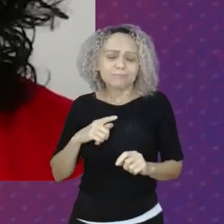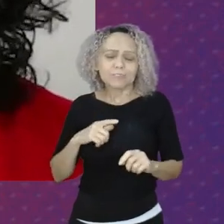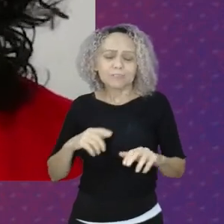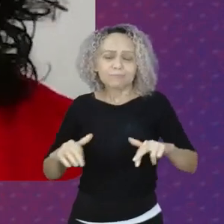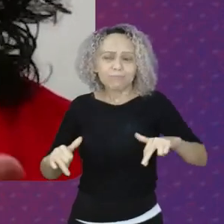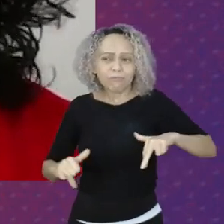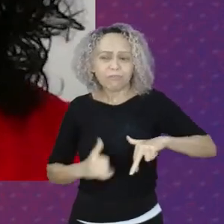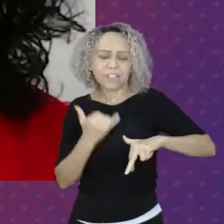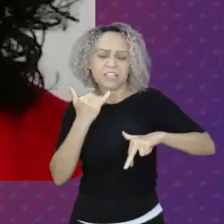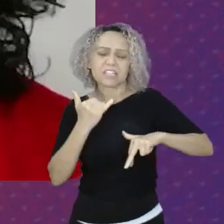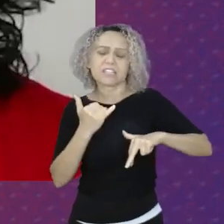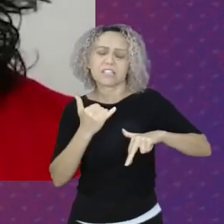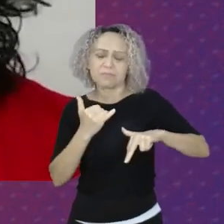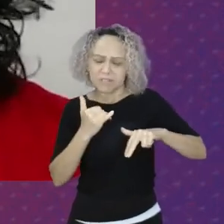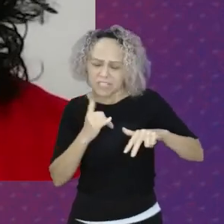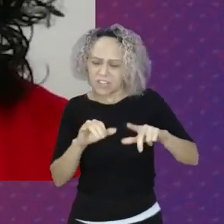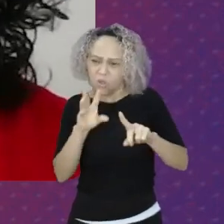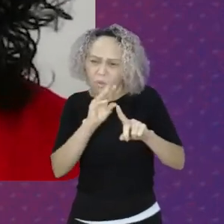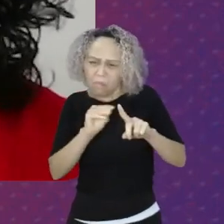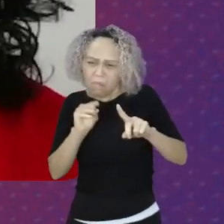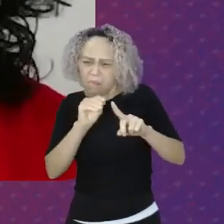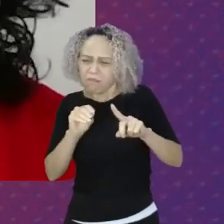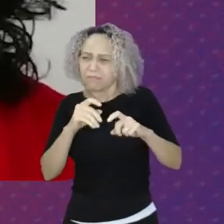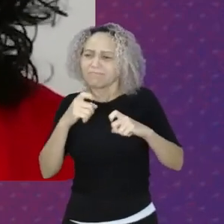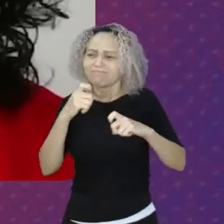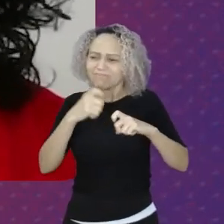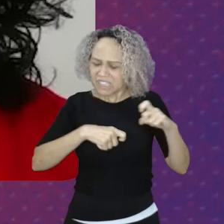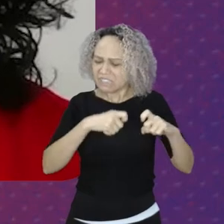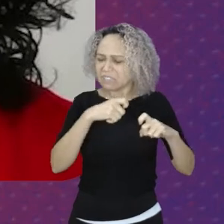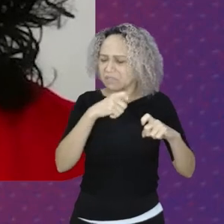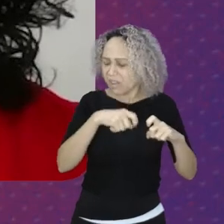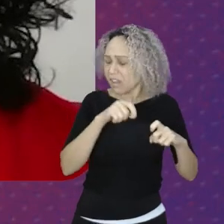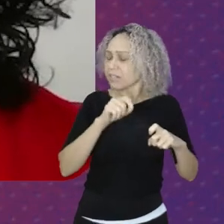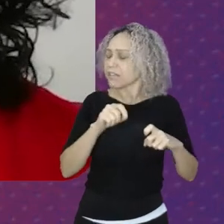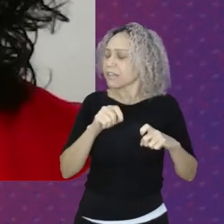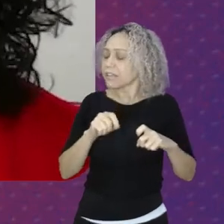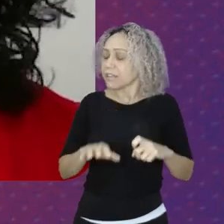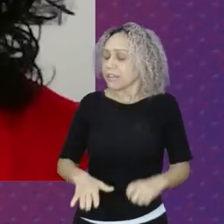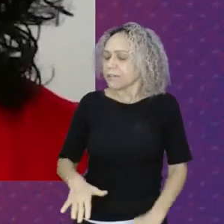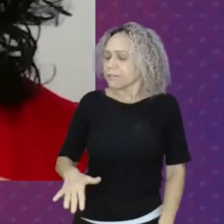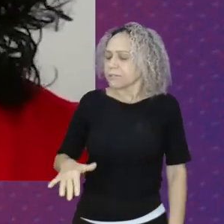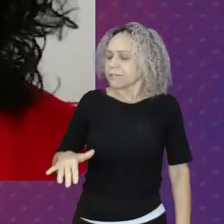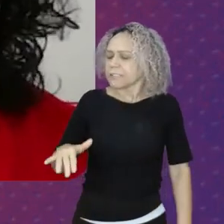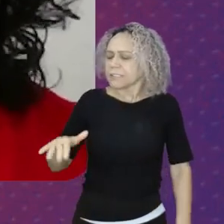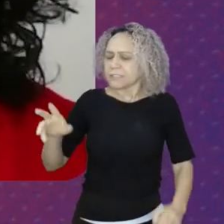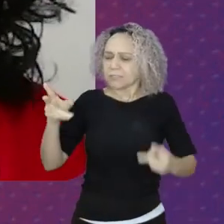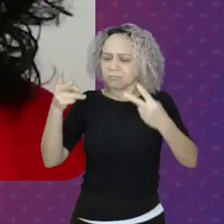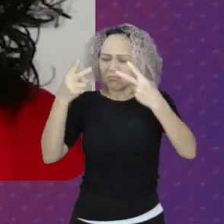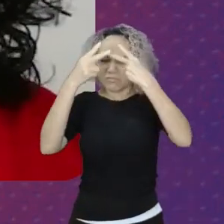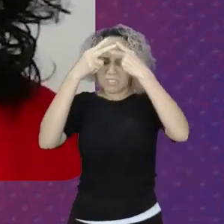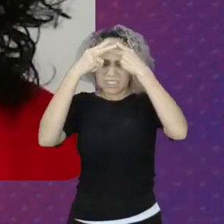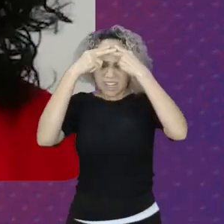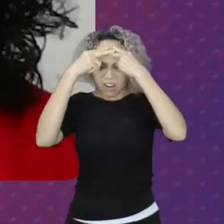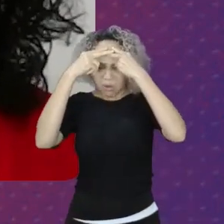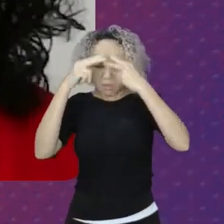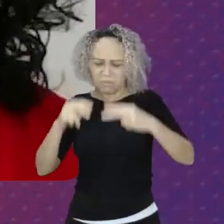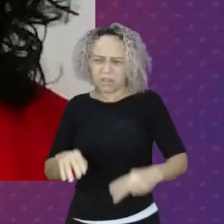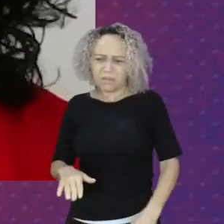porque 85% das situações de violência sexual na